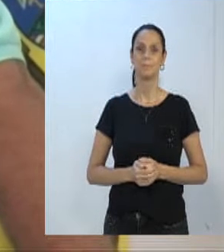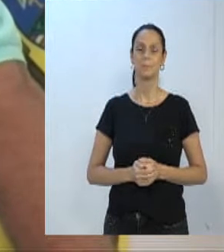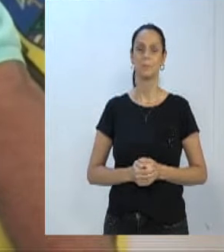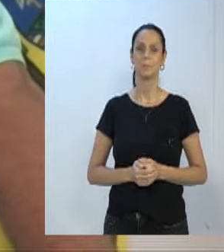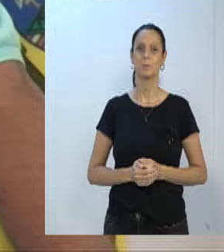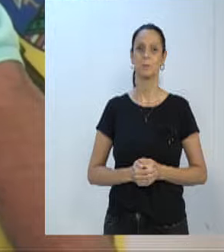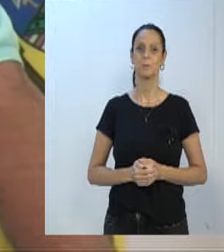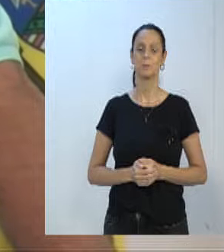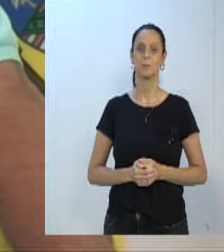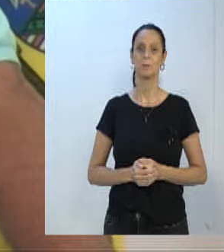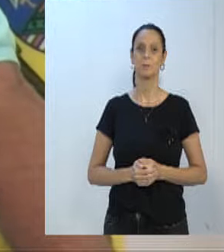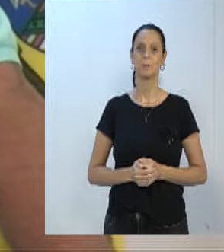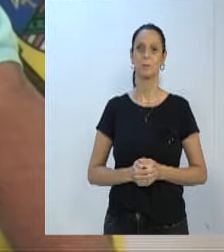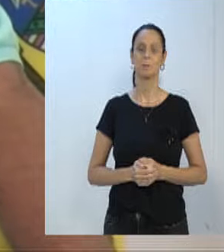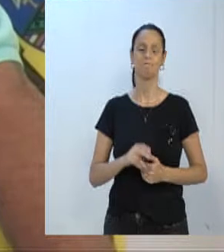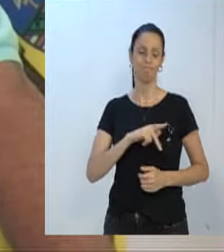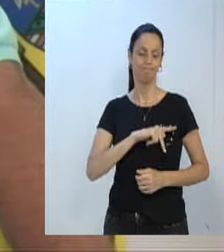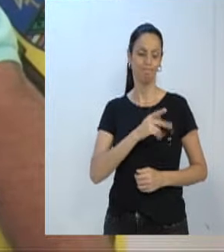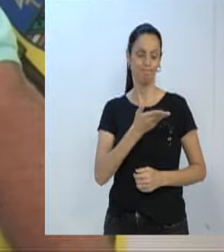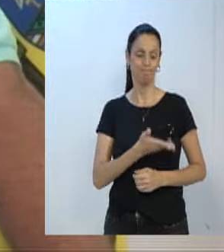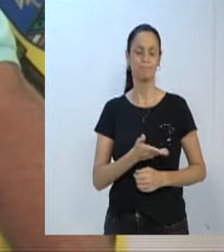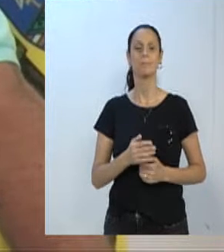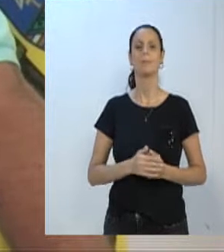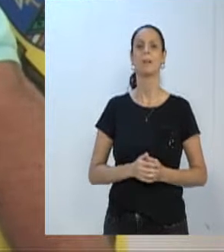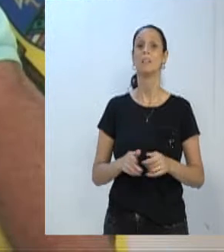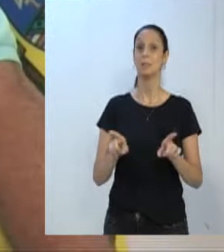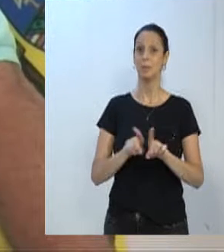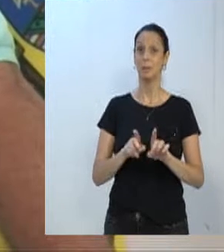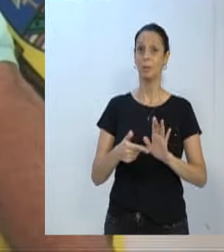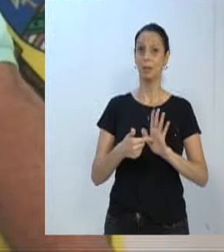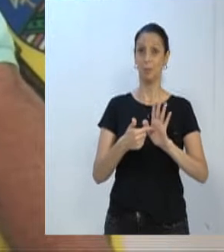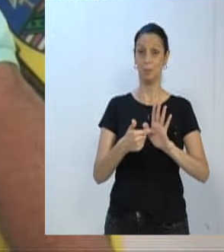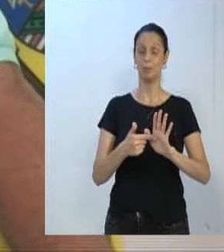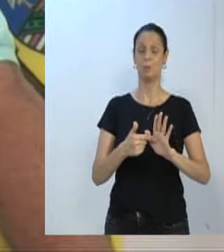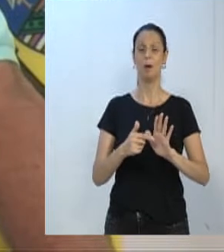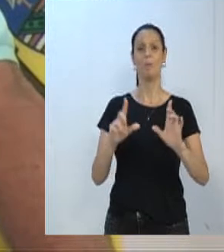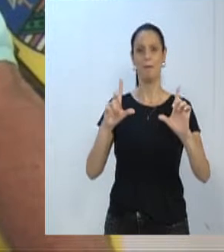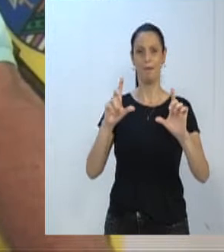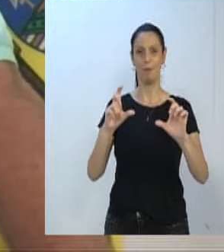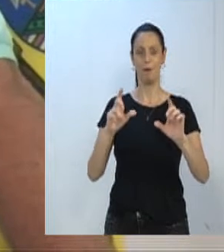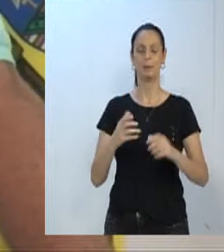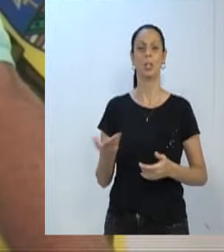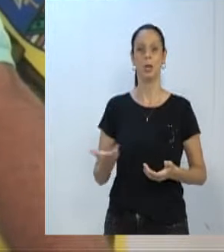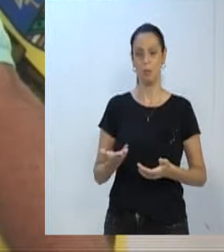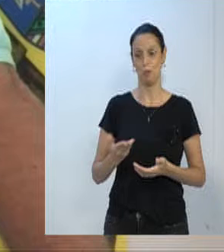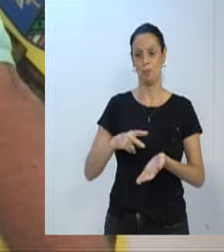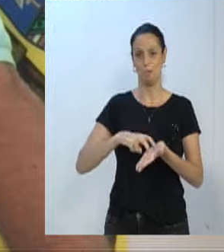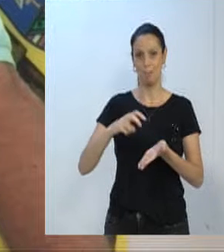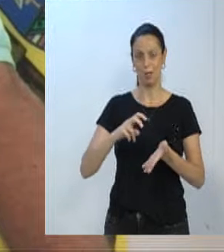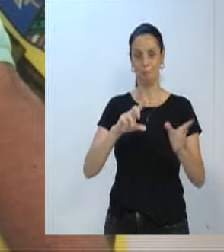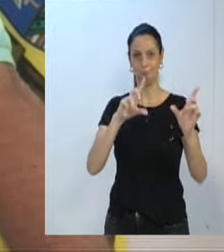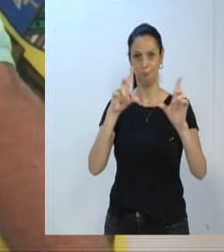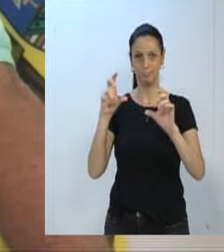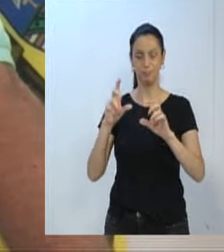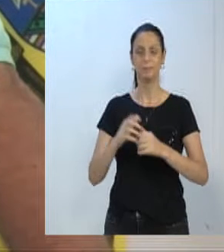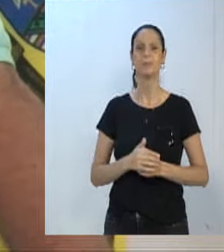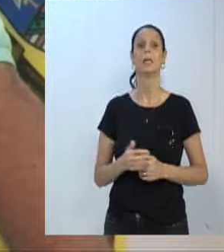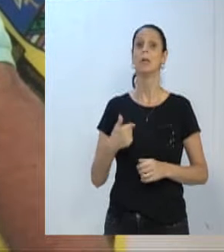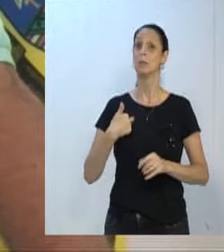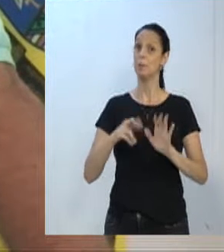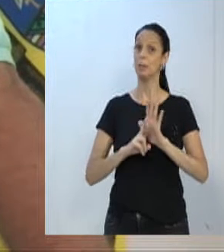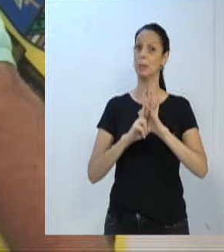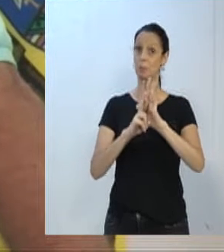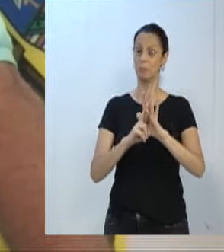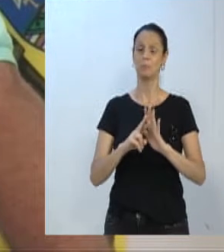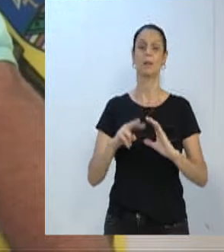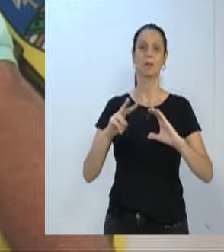senhor presidente eu trazendo também uma imagem lá na parte da manhã representando essa casa Legislativa essa